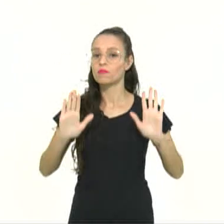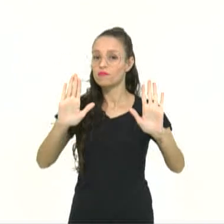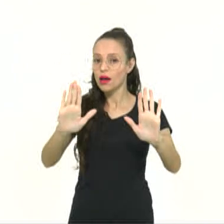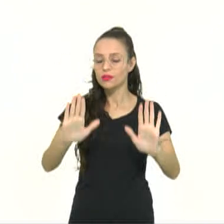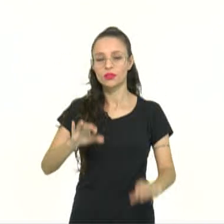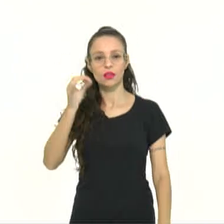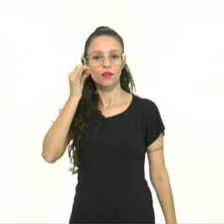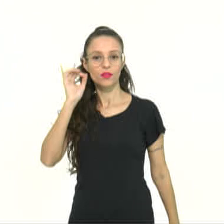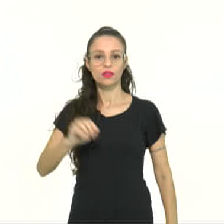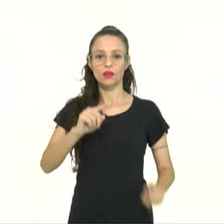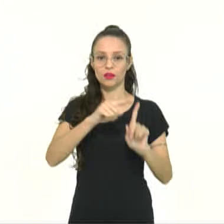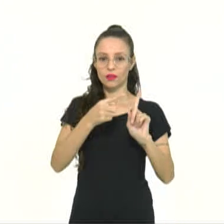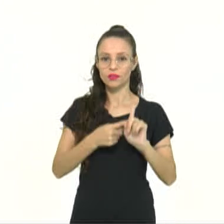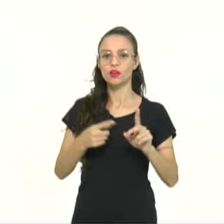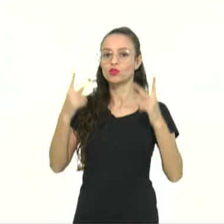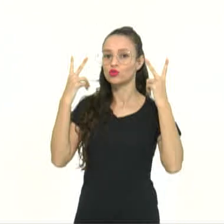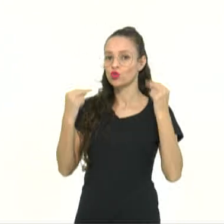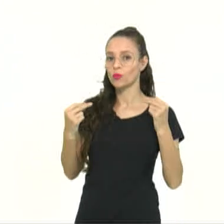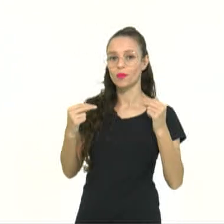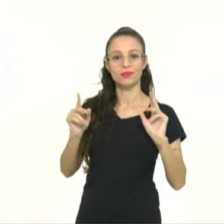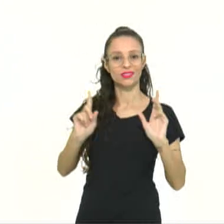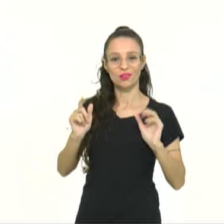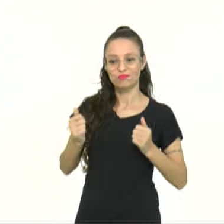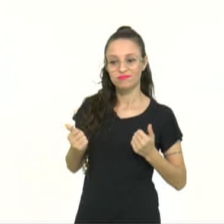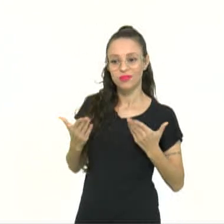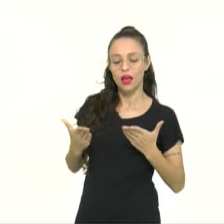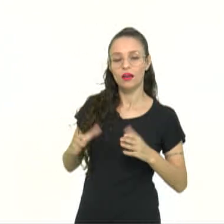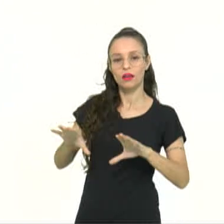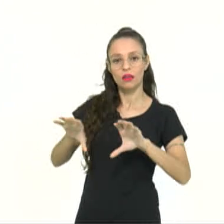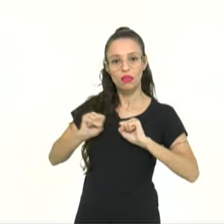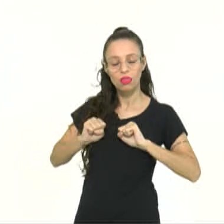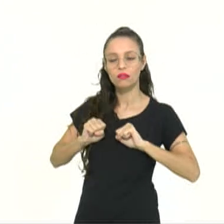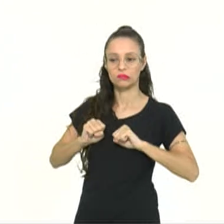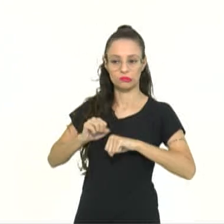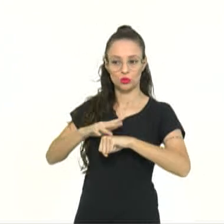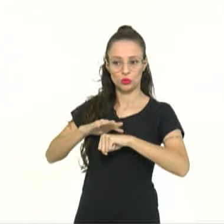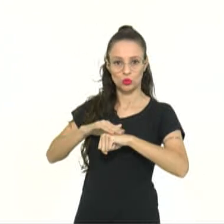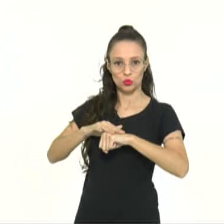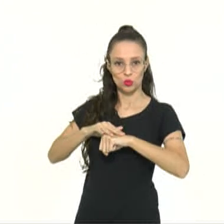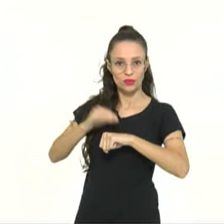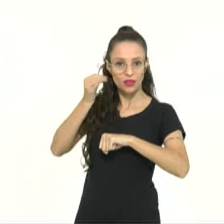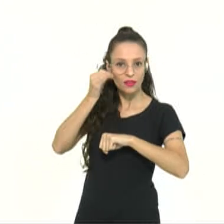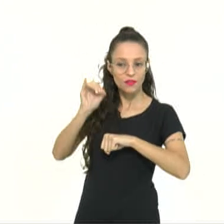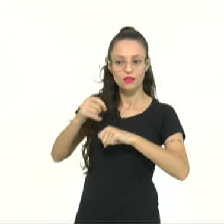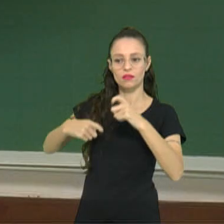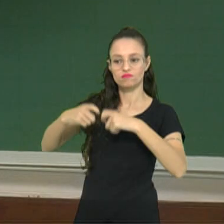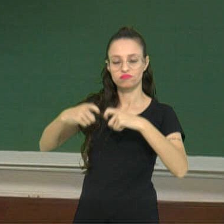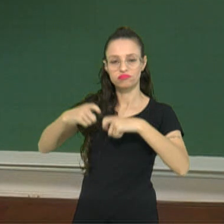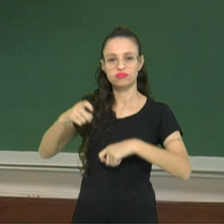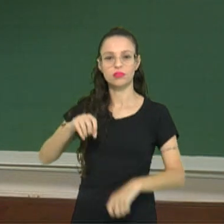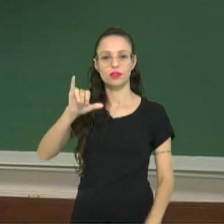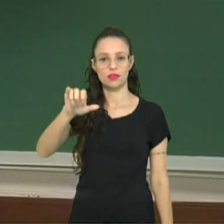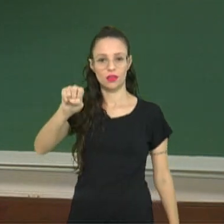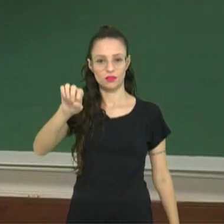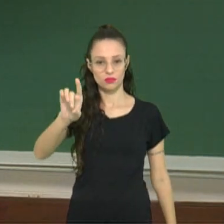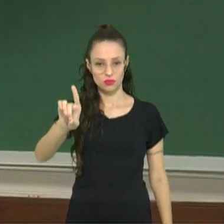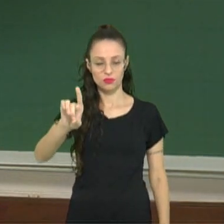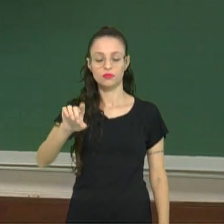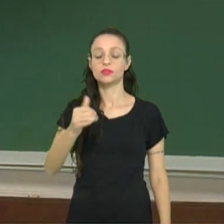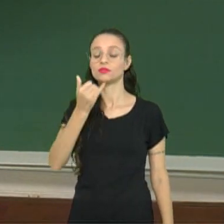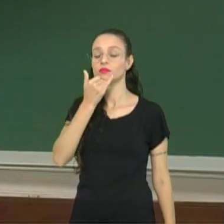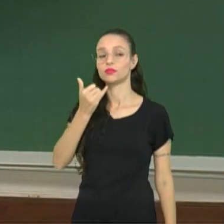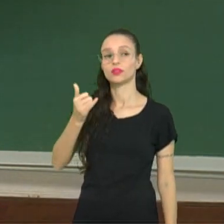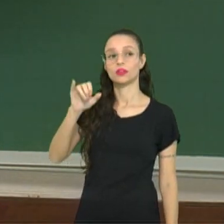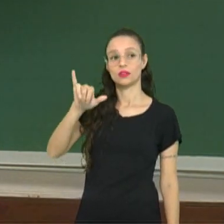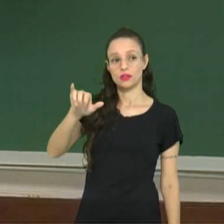prevenir a gravidez, eles normalmente não garantem proteção contra infecções sexualmente transmissíveis, o que a gente vai chamar de IST.